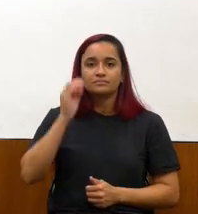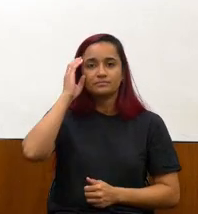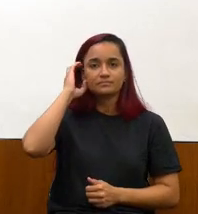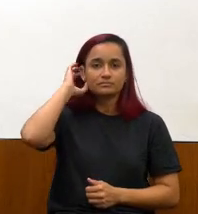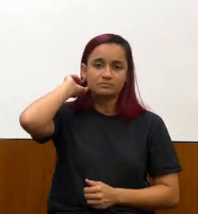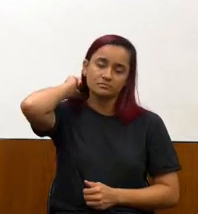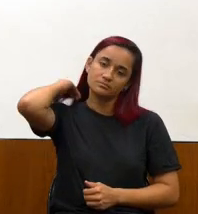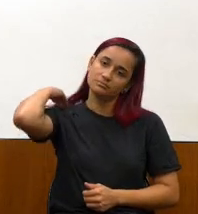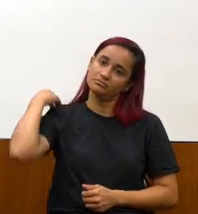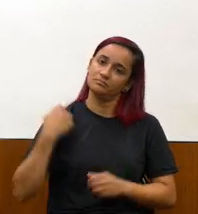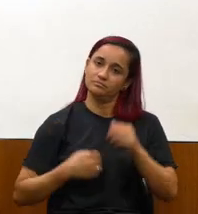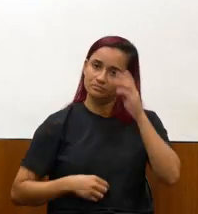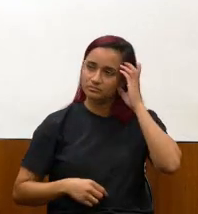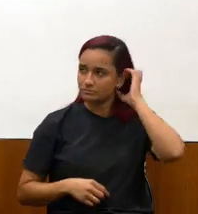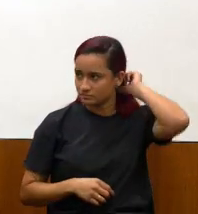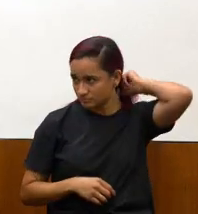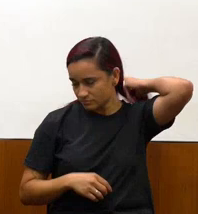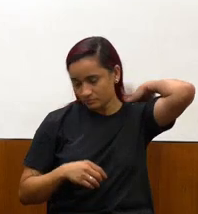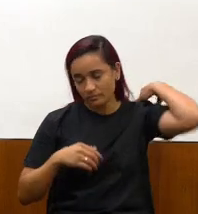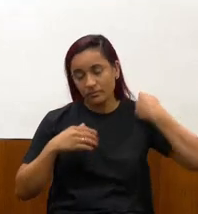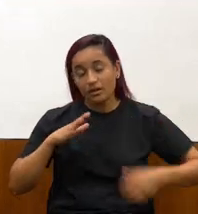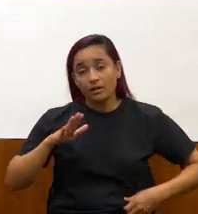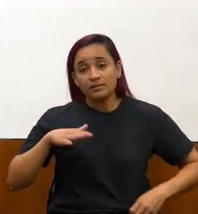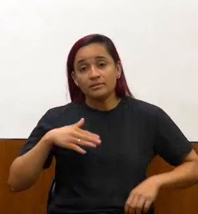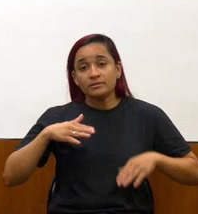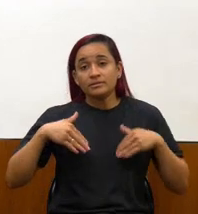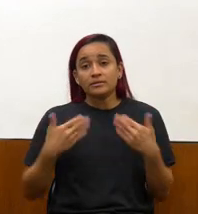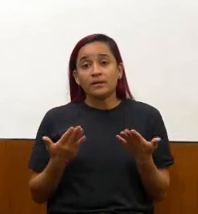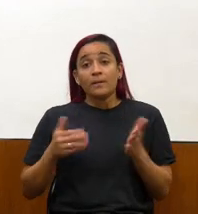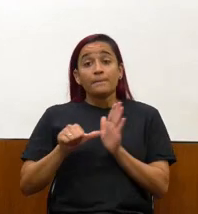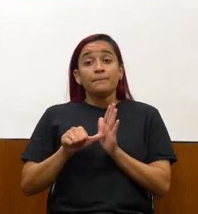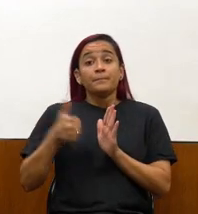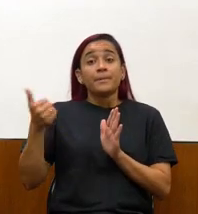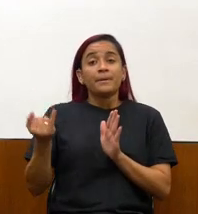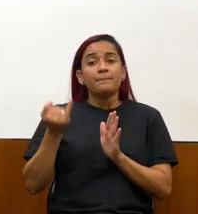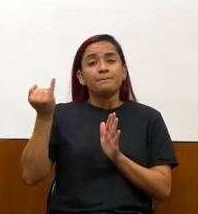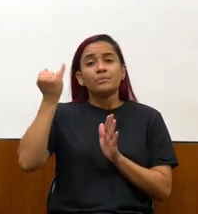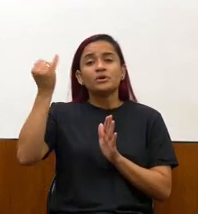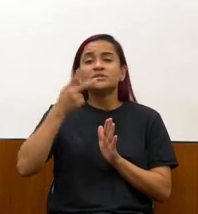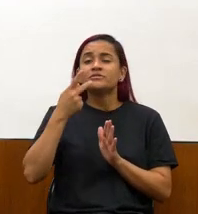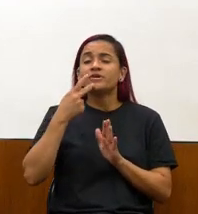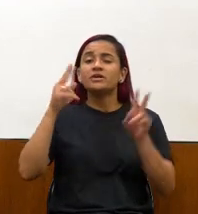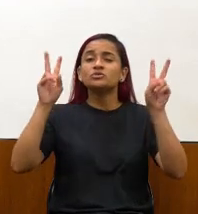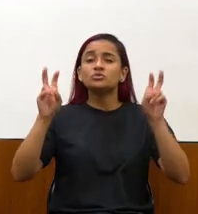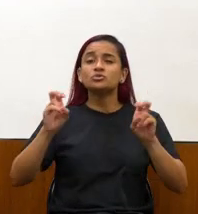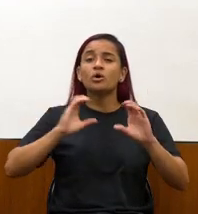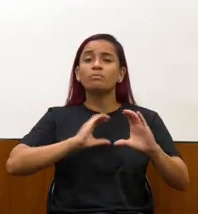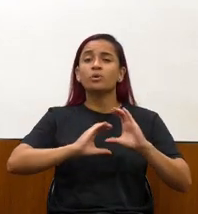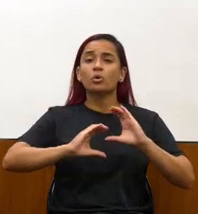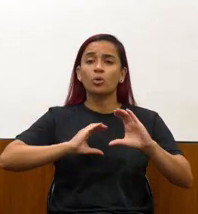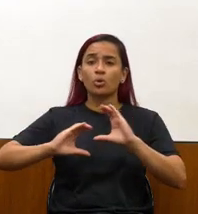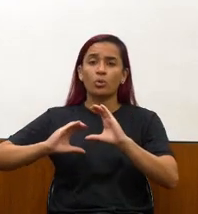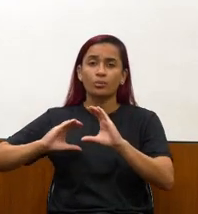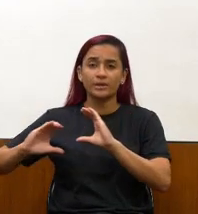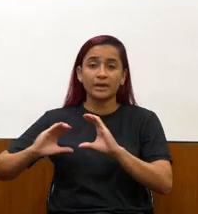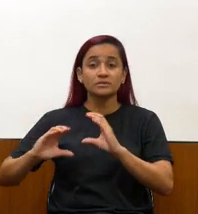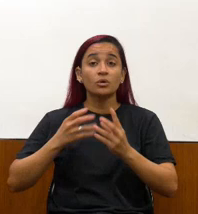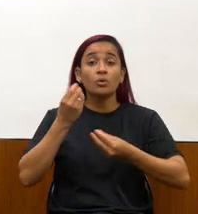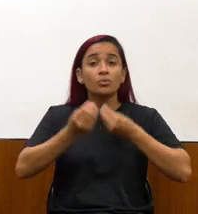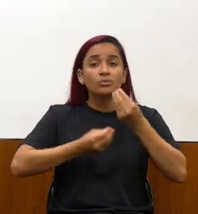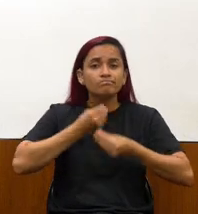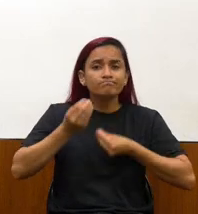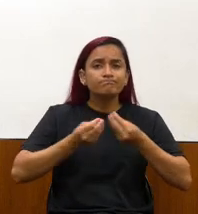Então, primeiro passo, a gente falar sobre a comunicação, como que a comunicação ela pode ser extremamente acessível para a